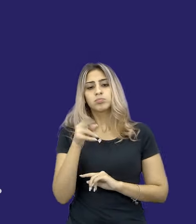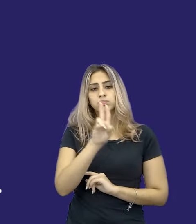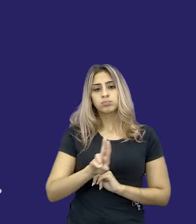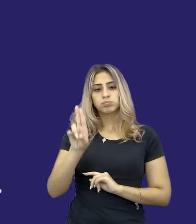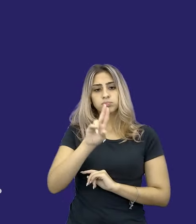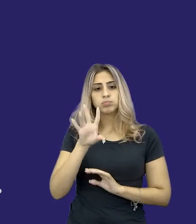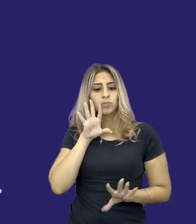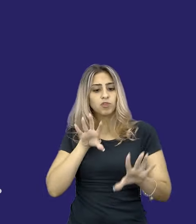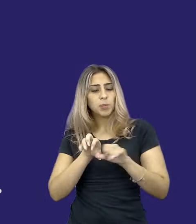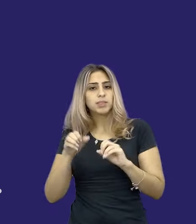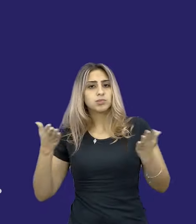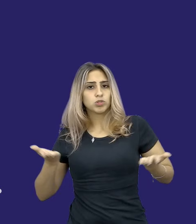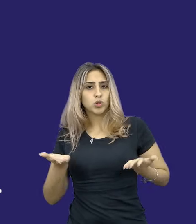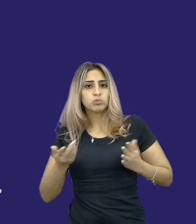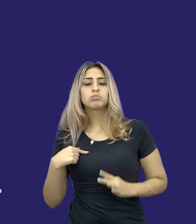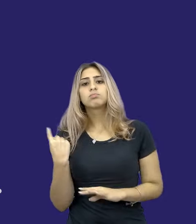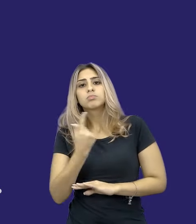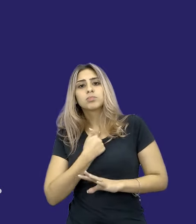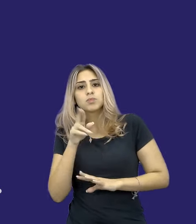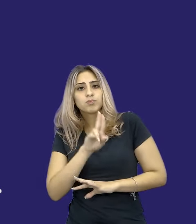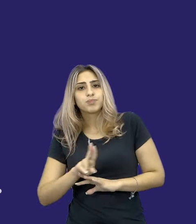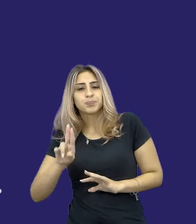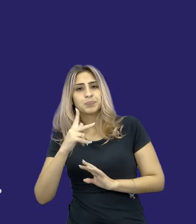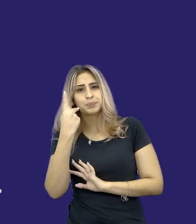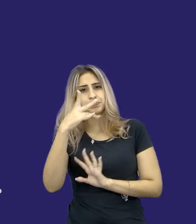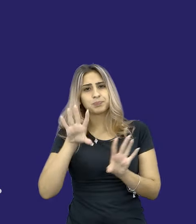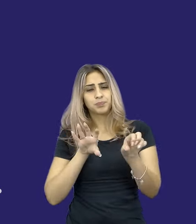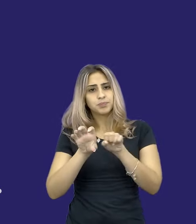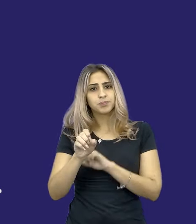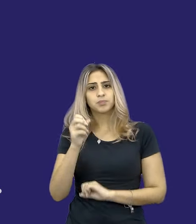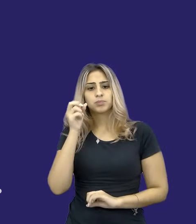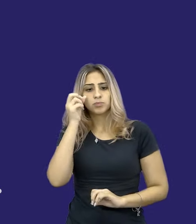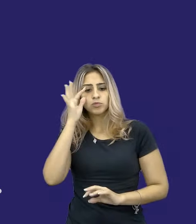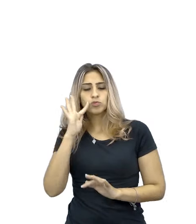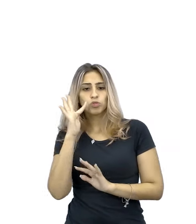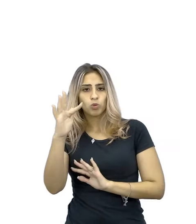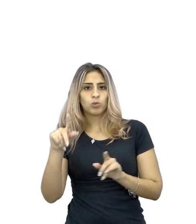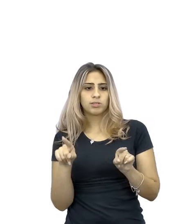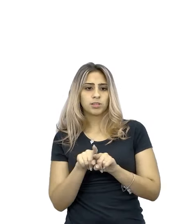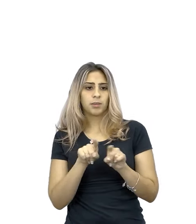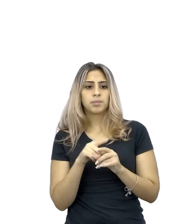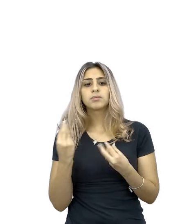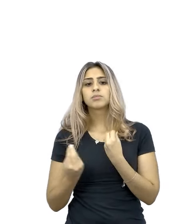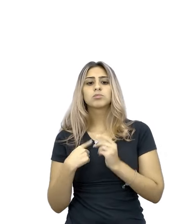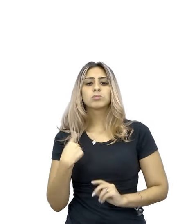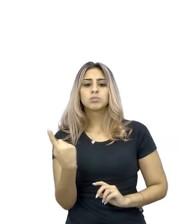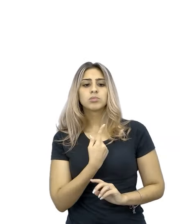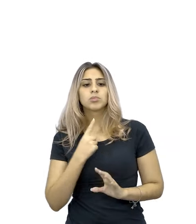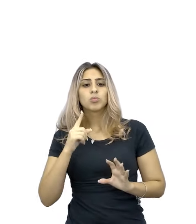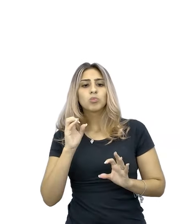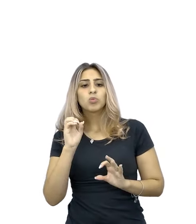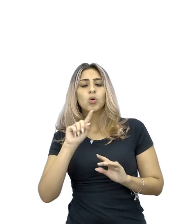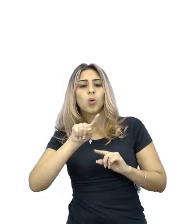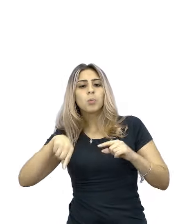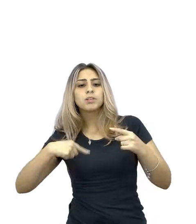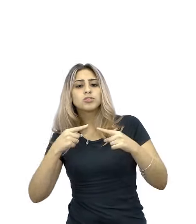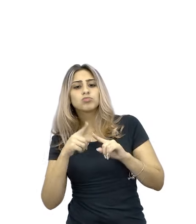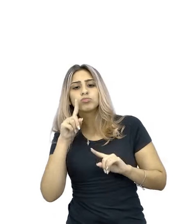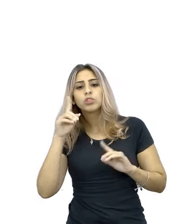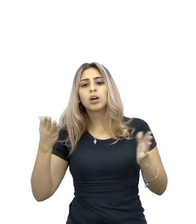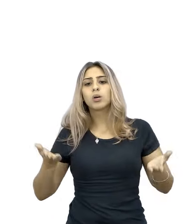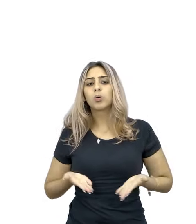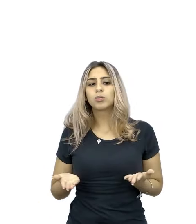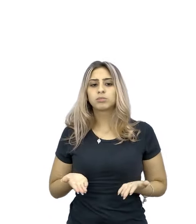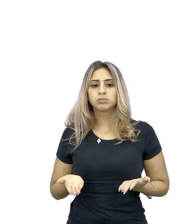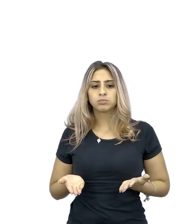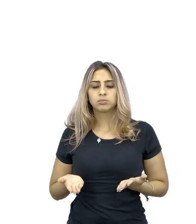na formação de hoje e que nós vamos utilizar nas formações futuras também. Então, quais seriam os nossos objetivos do dia de hoje? Nós